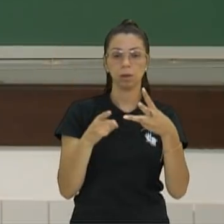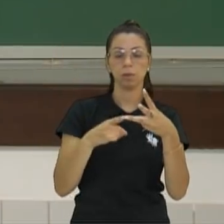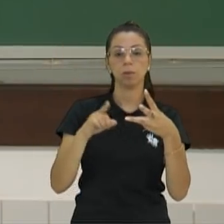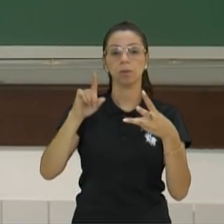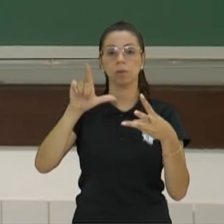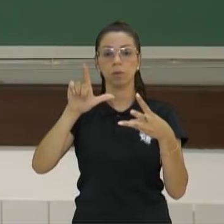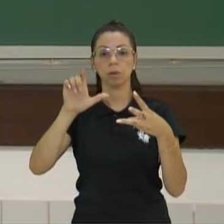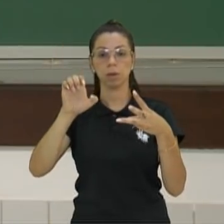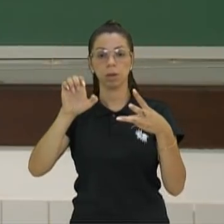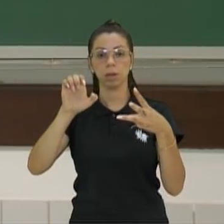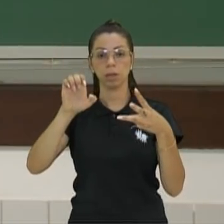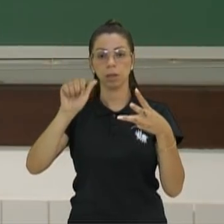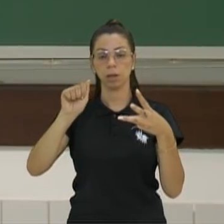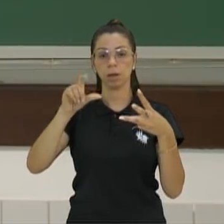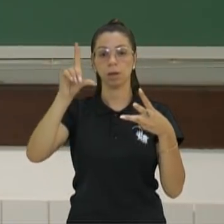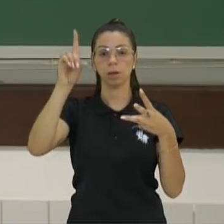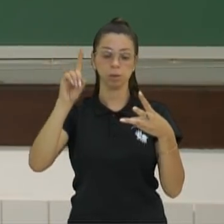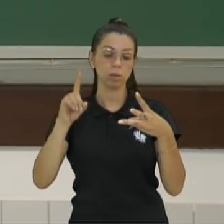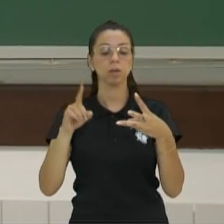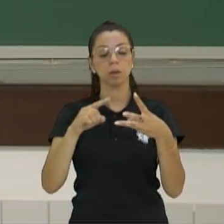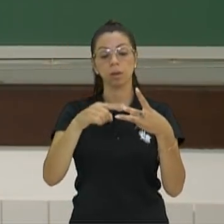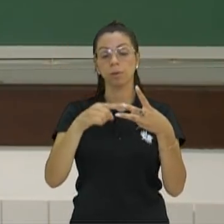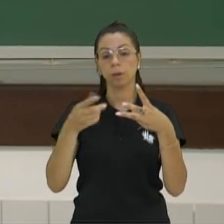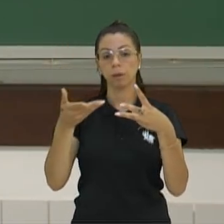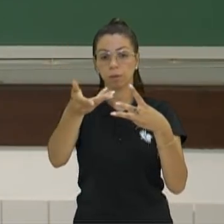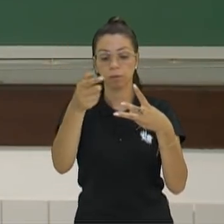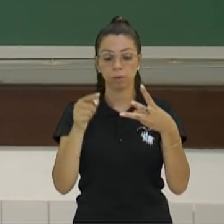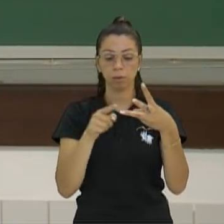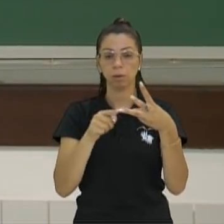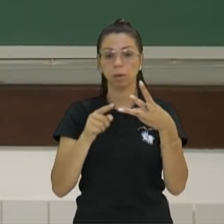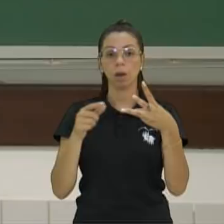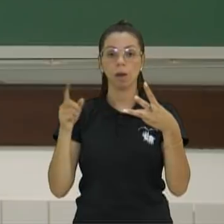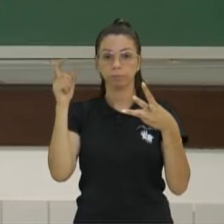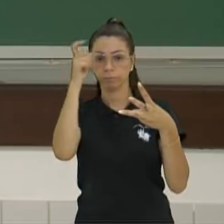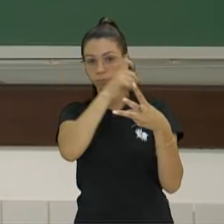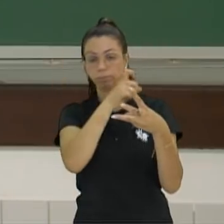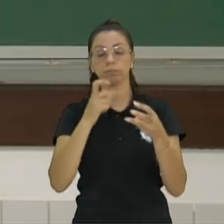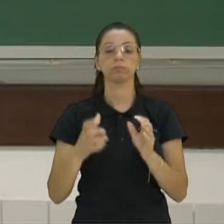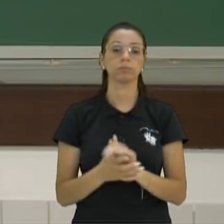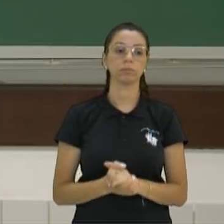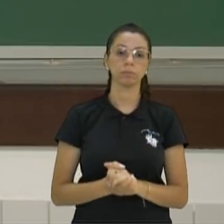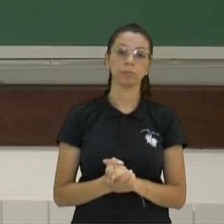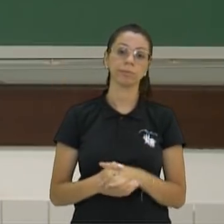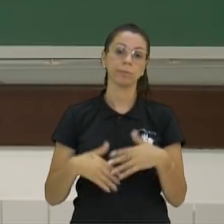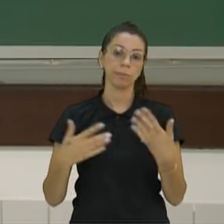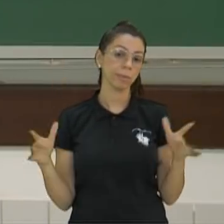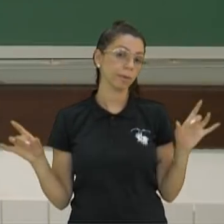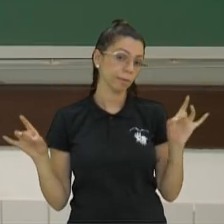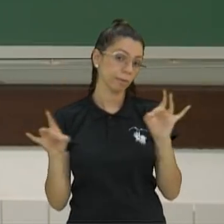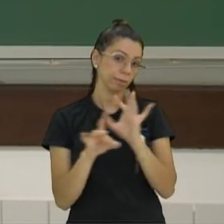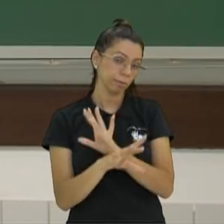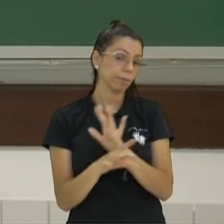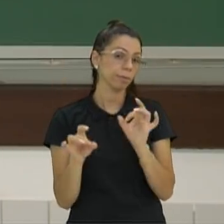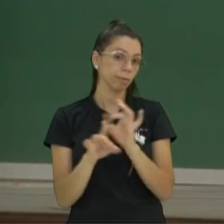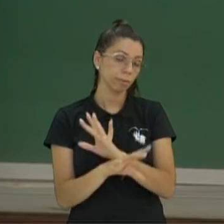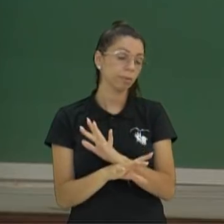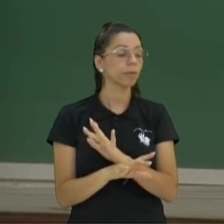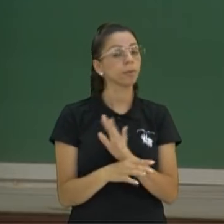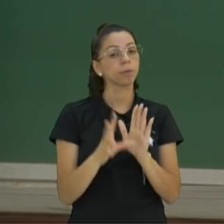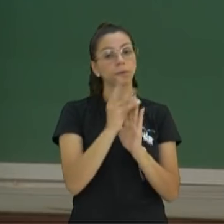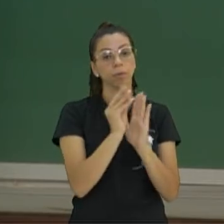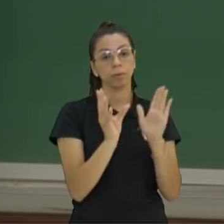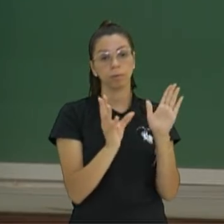e o lead é a dificuldade, certo? Com isso, encerramos, né, toda a parte dos